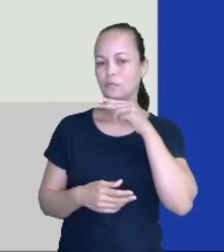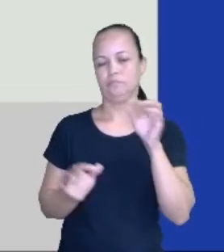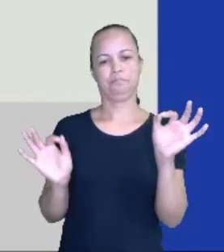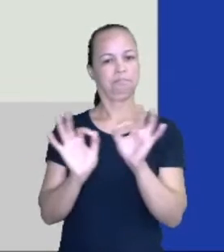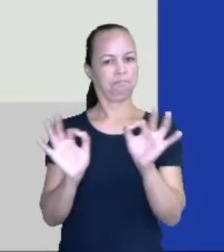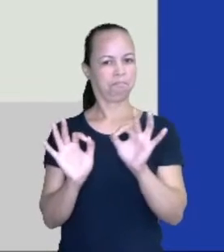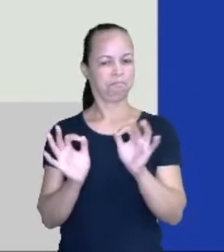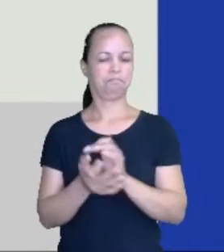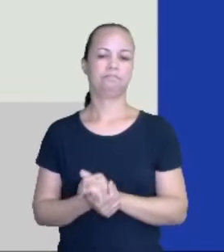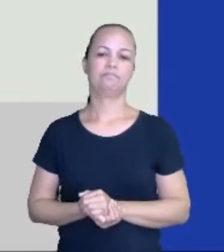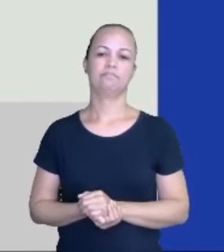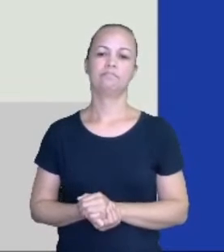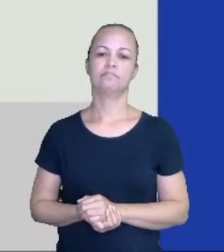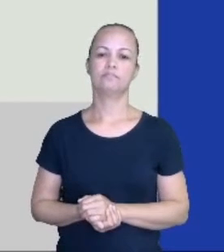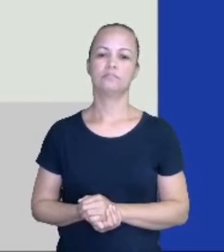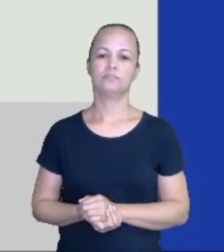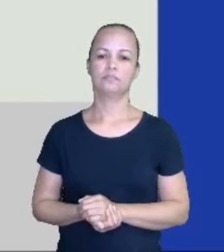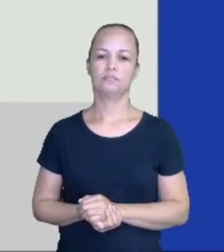Não.